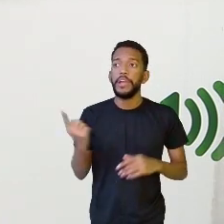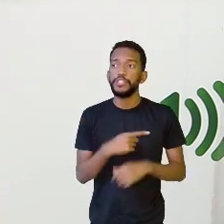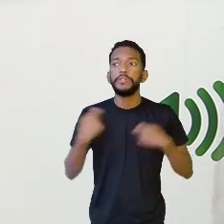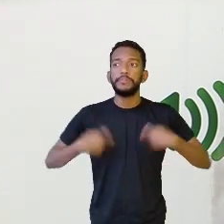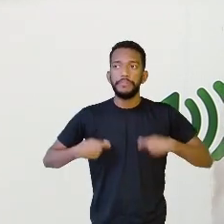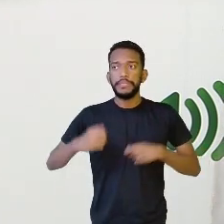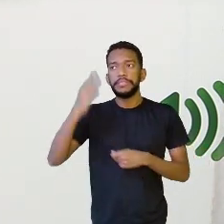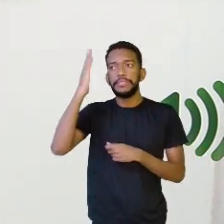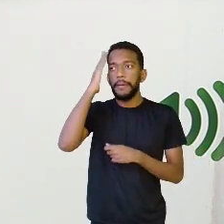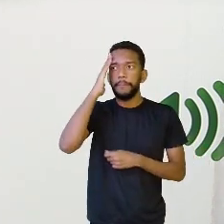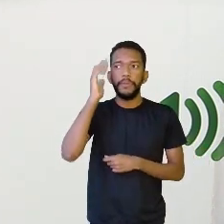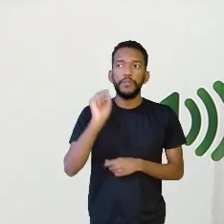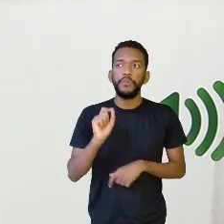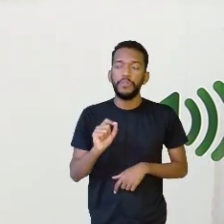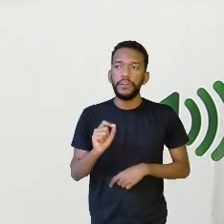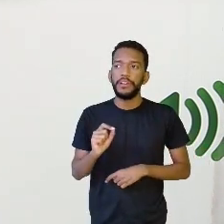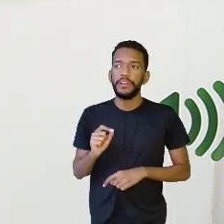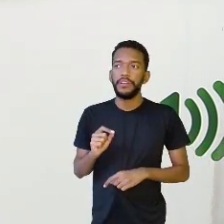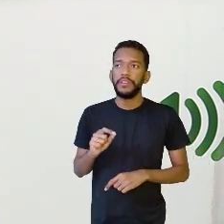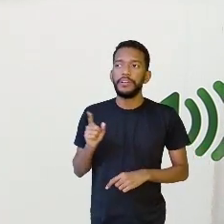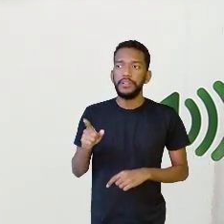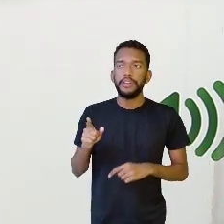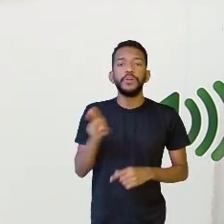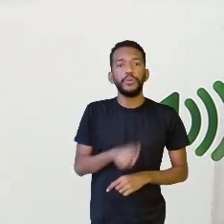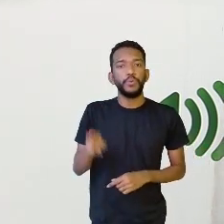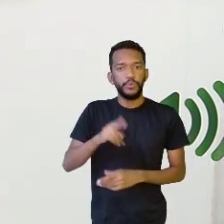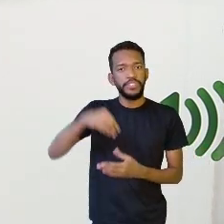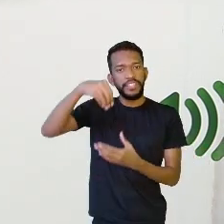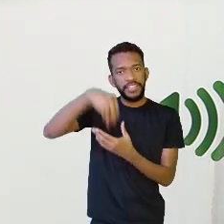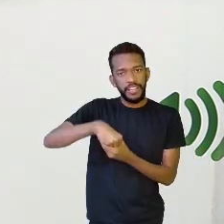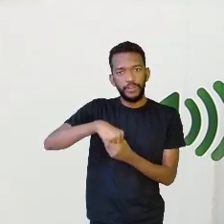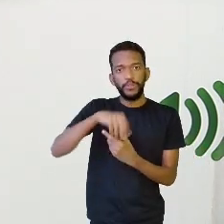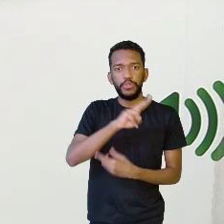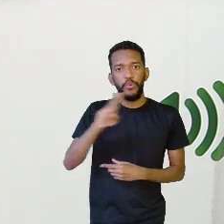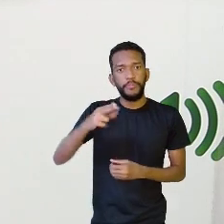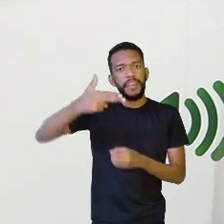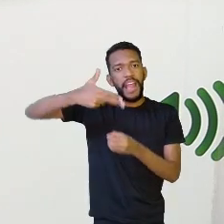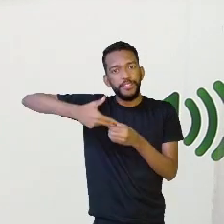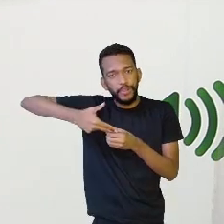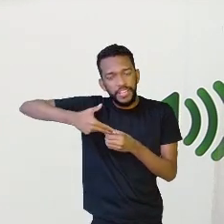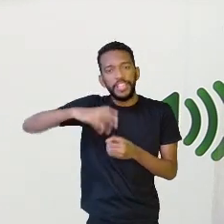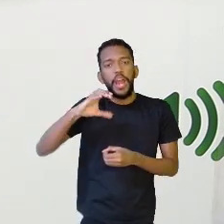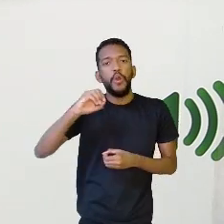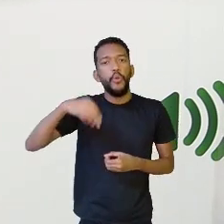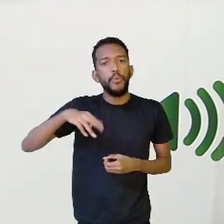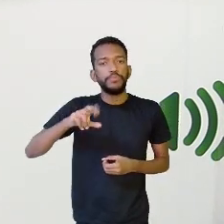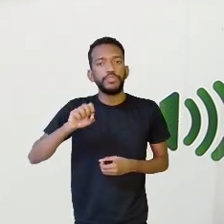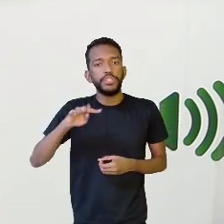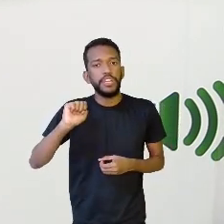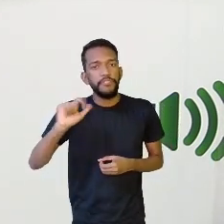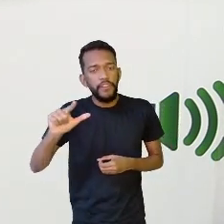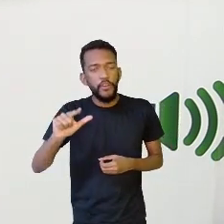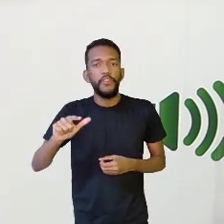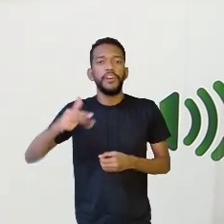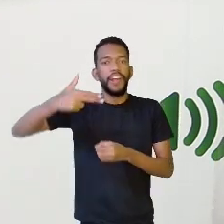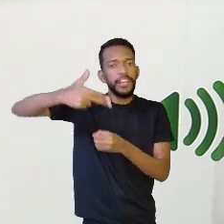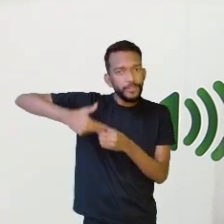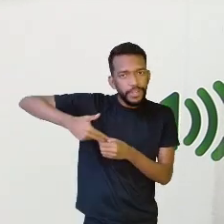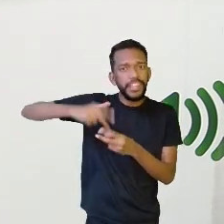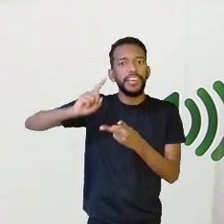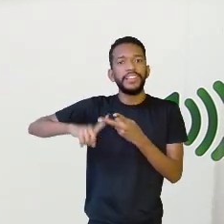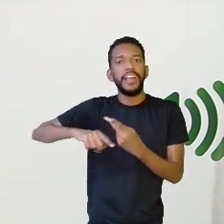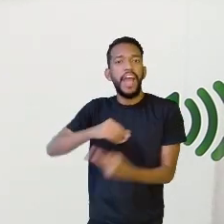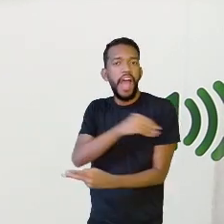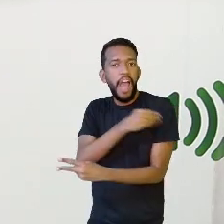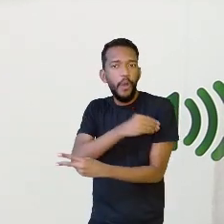os automóveis, eles funcionam com combustíveis, que é a gasolina, o etanol, o diesel, são